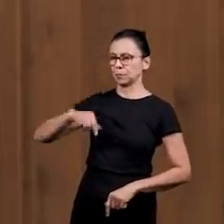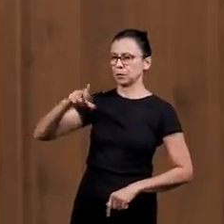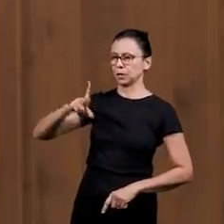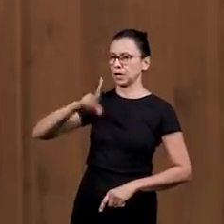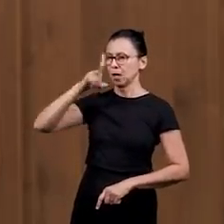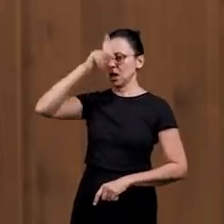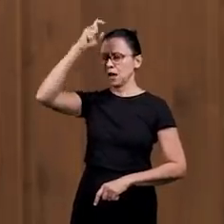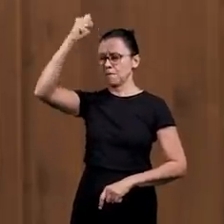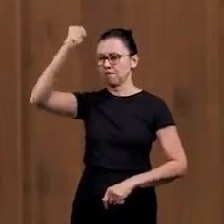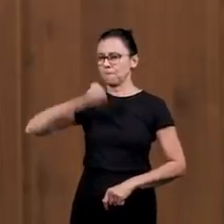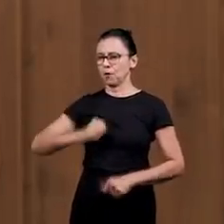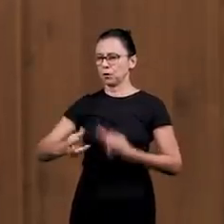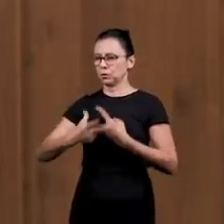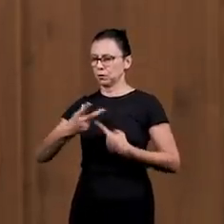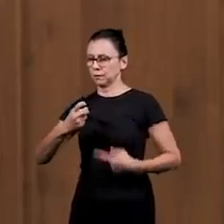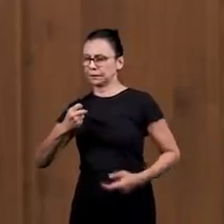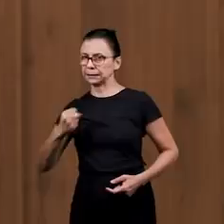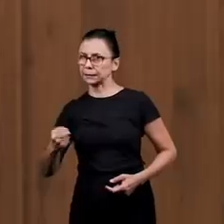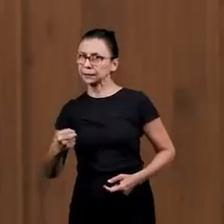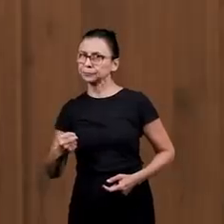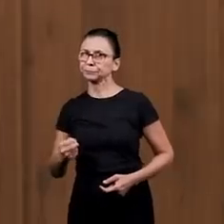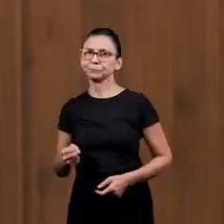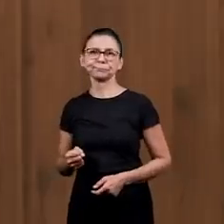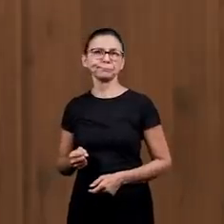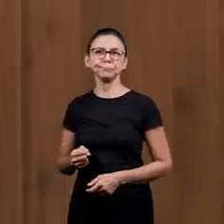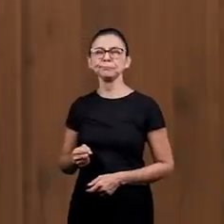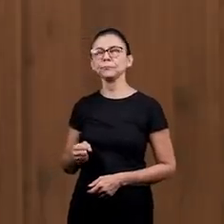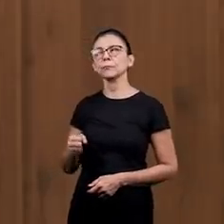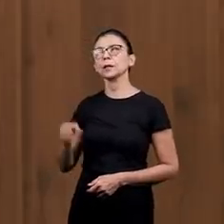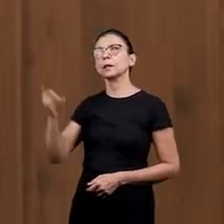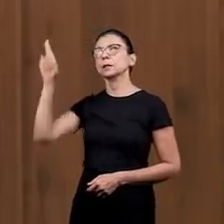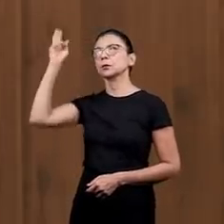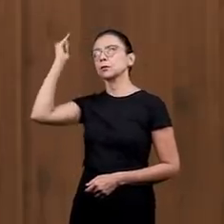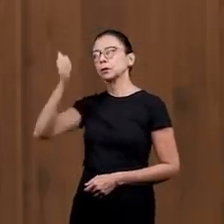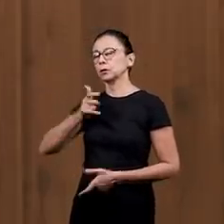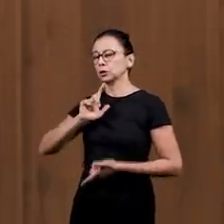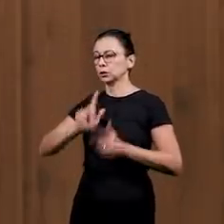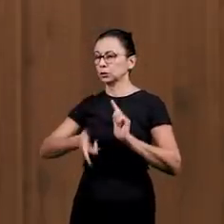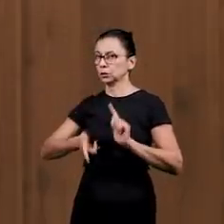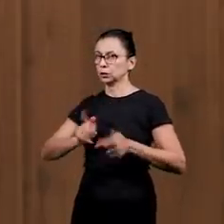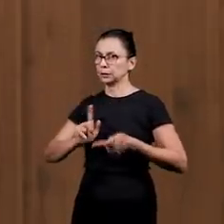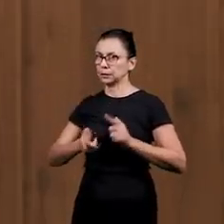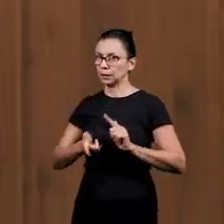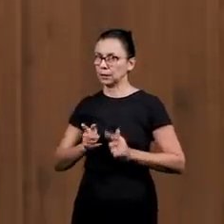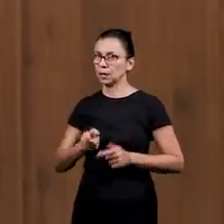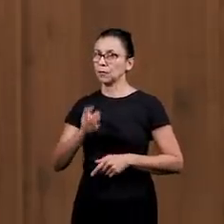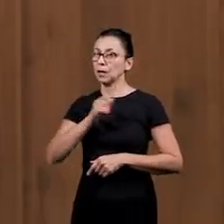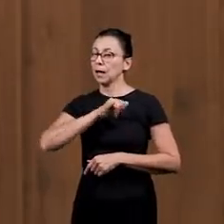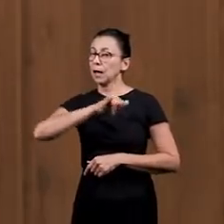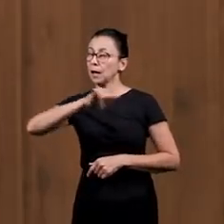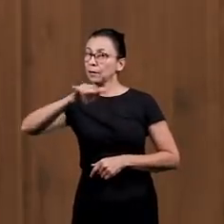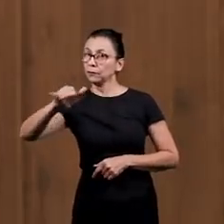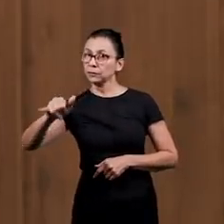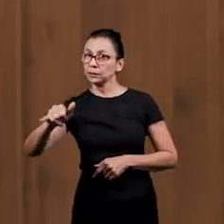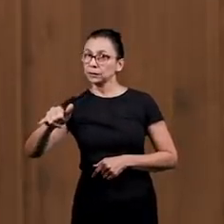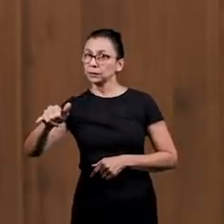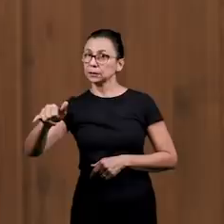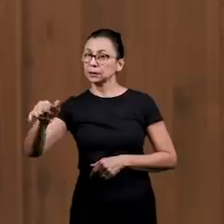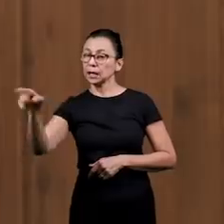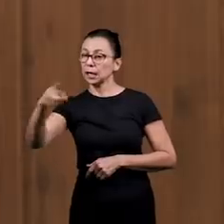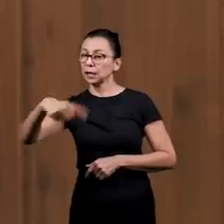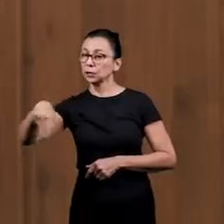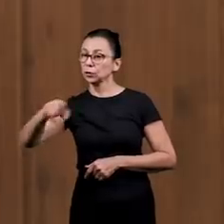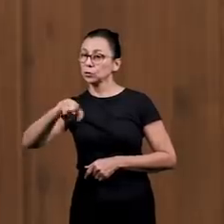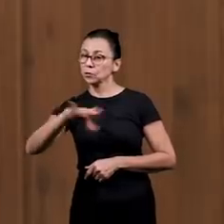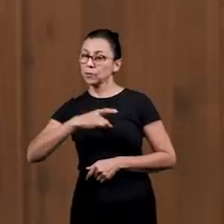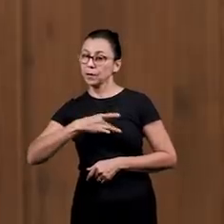E o Senhor orientou a Gideão: Gideão, fala com os homens que aqueles que estiverem com medo da batalha